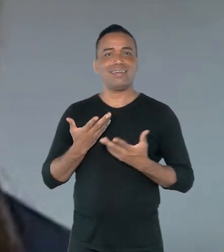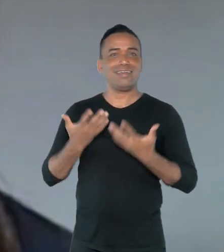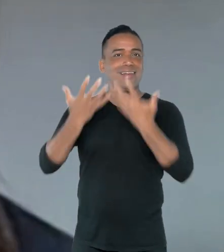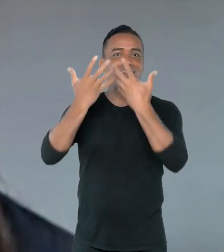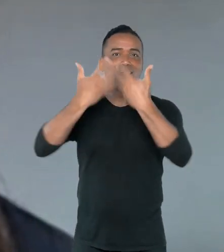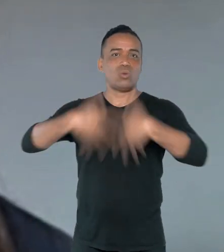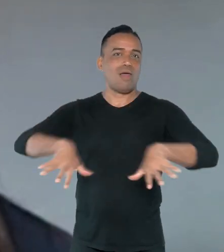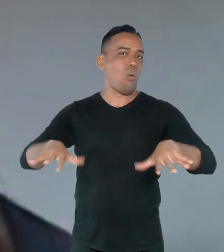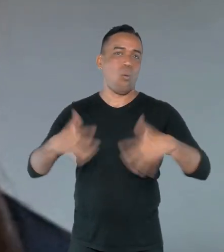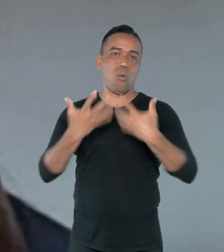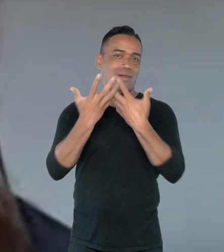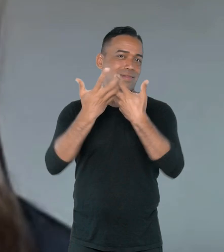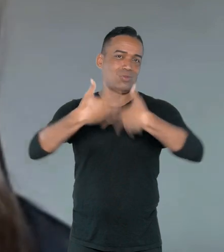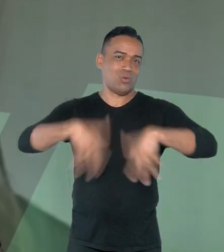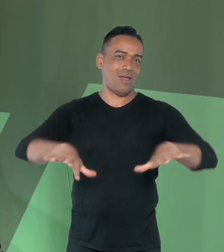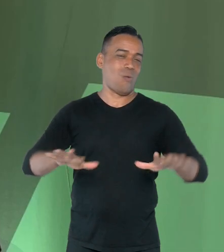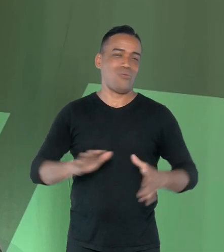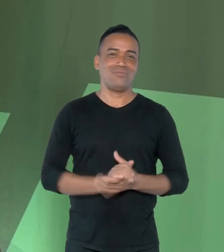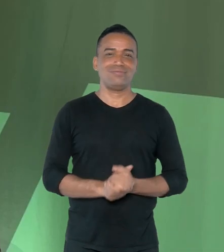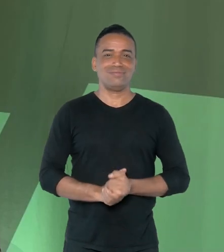sabe?